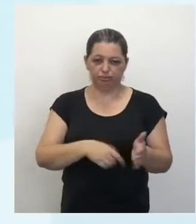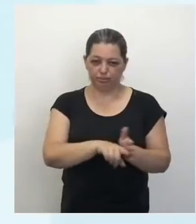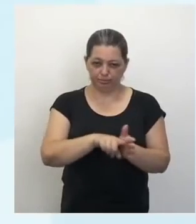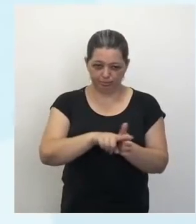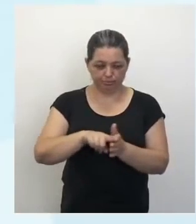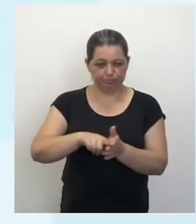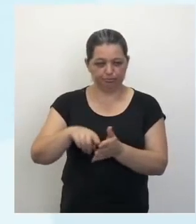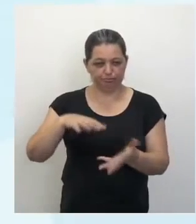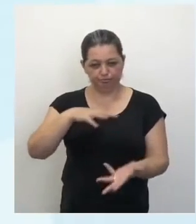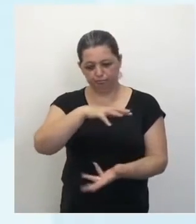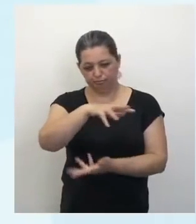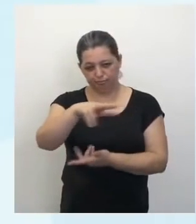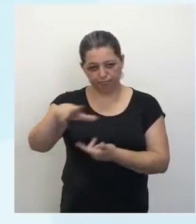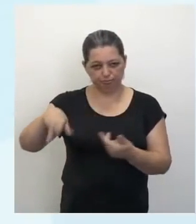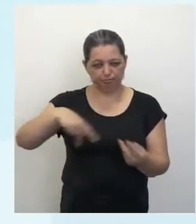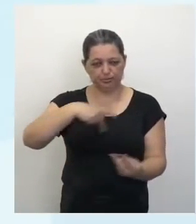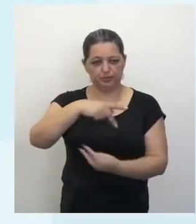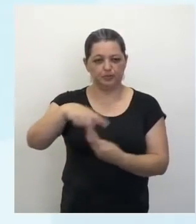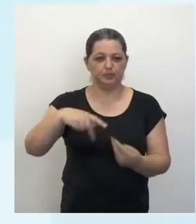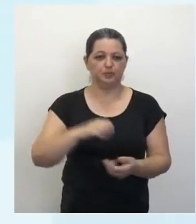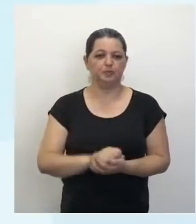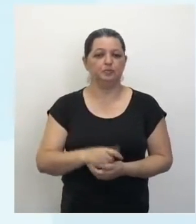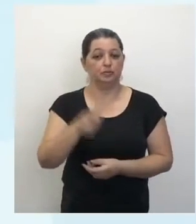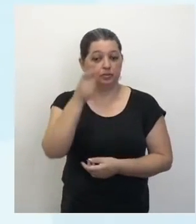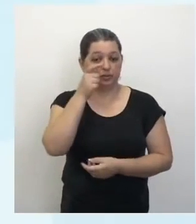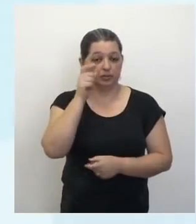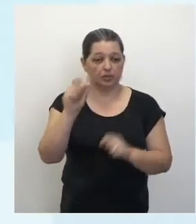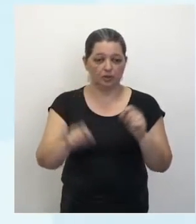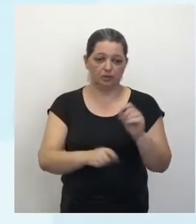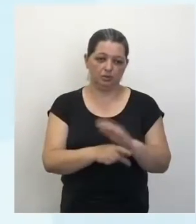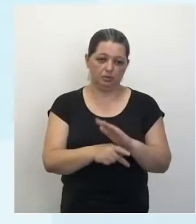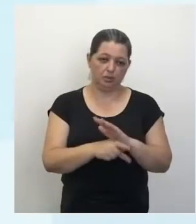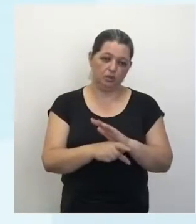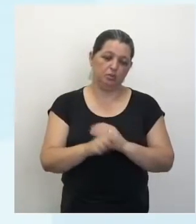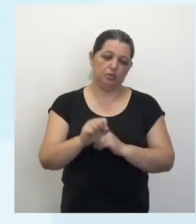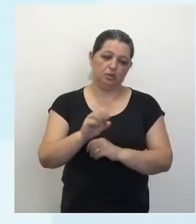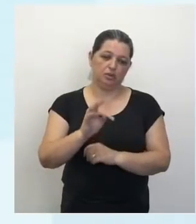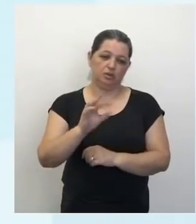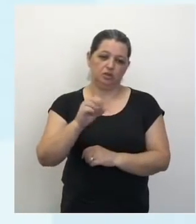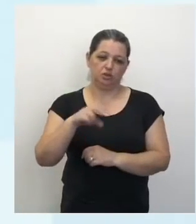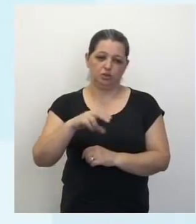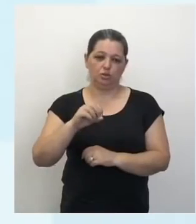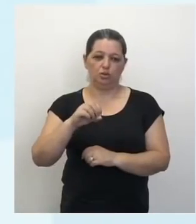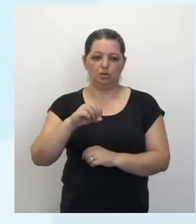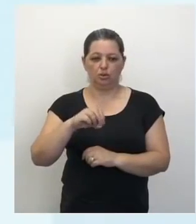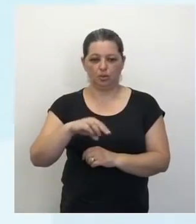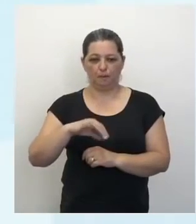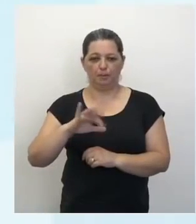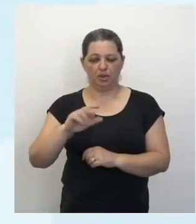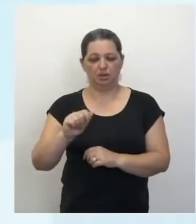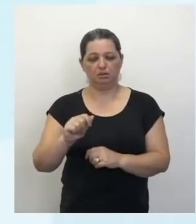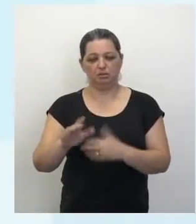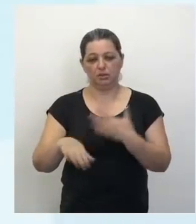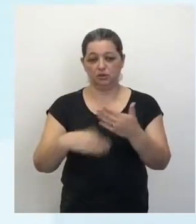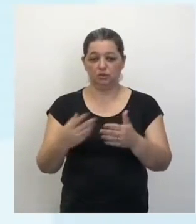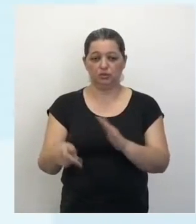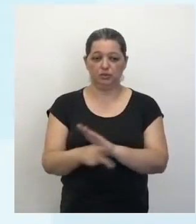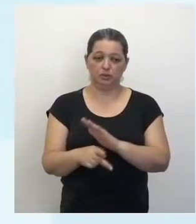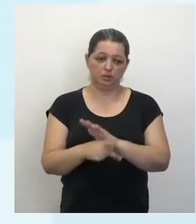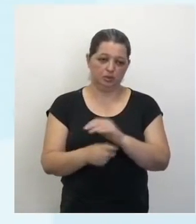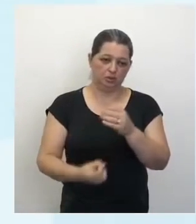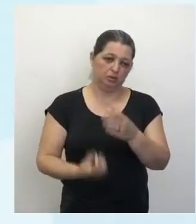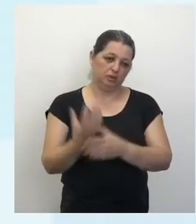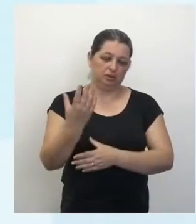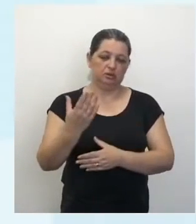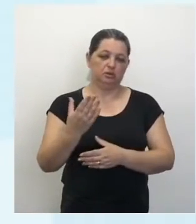incas. É importante destacar que a astronomia desenvolvida pelos maias é parte dos